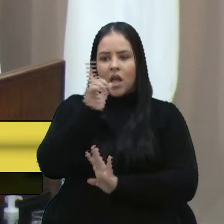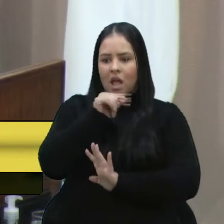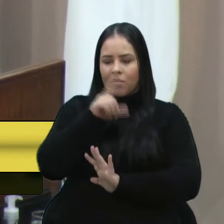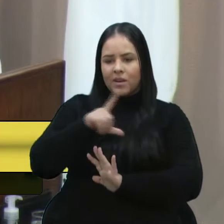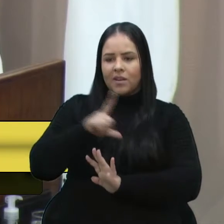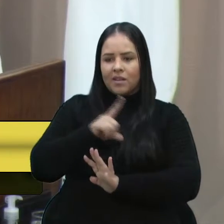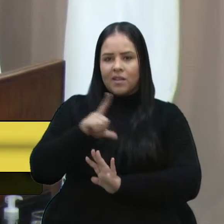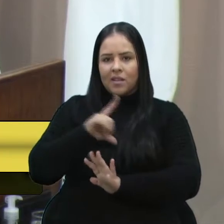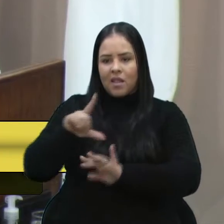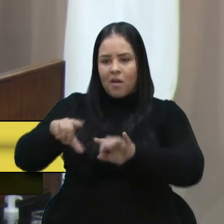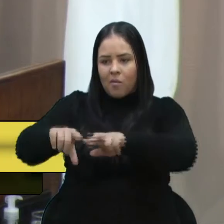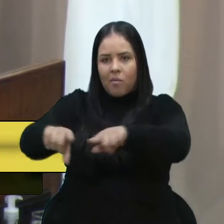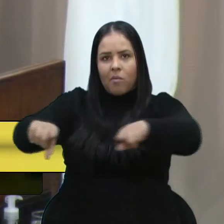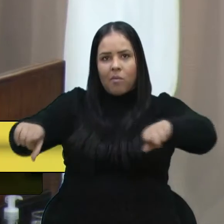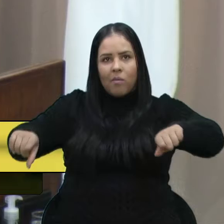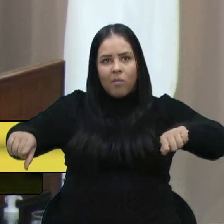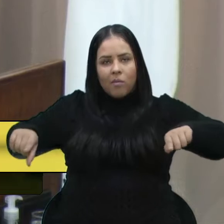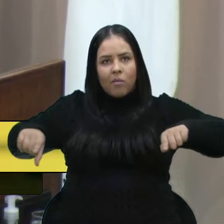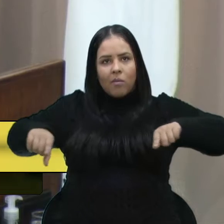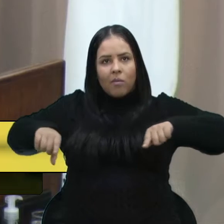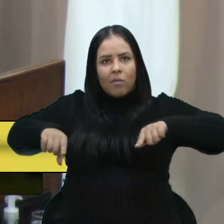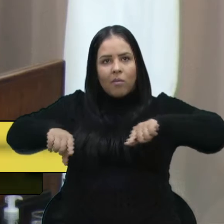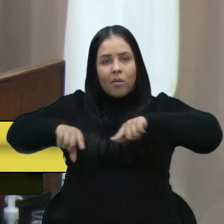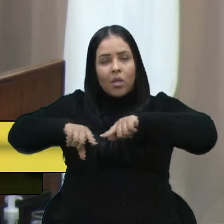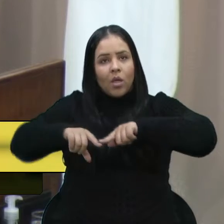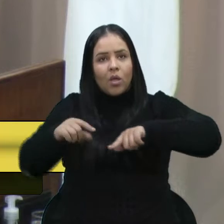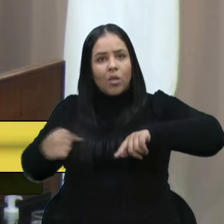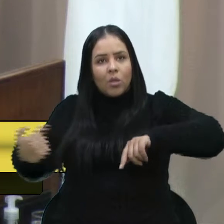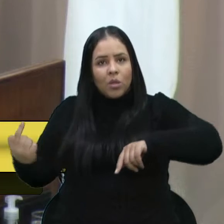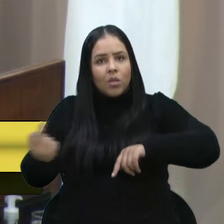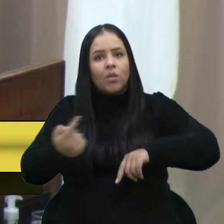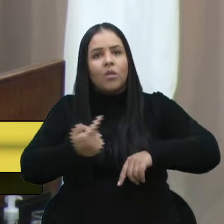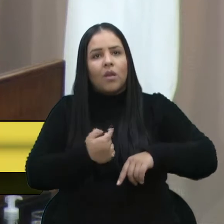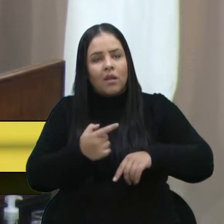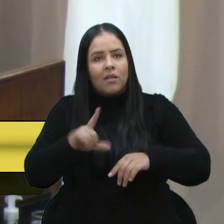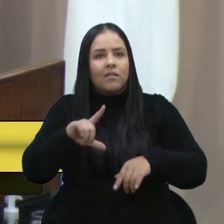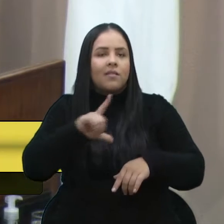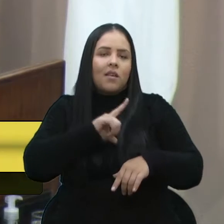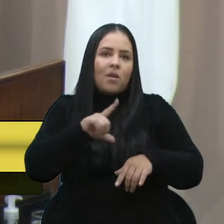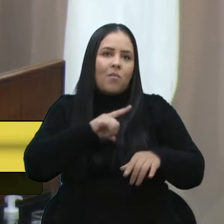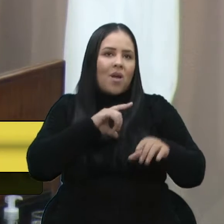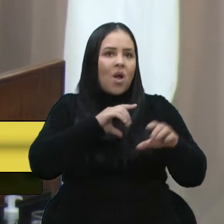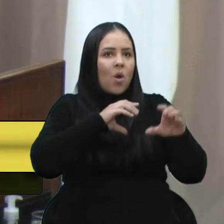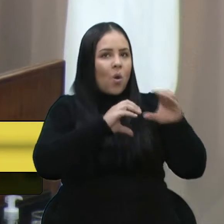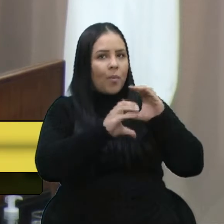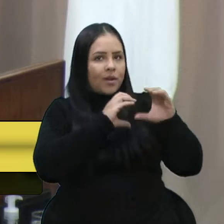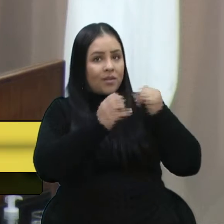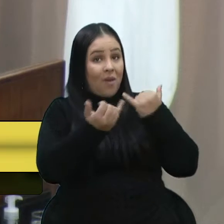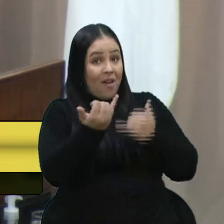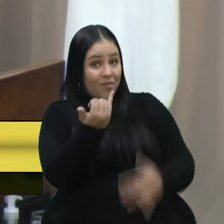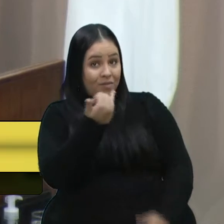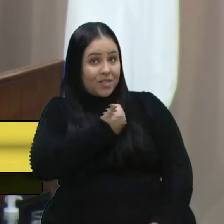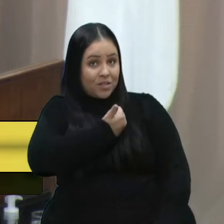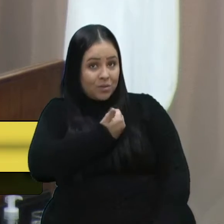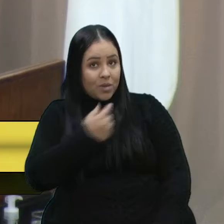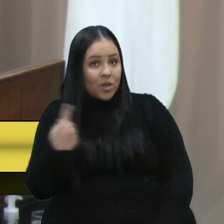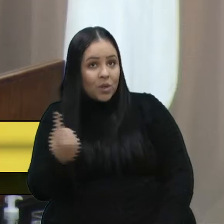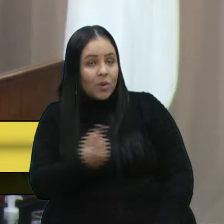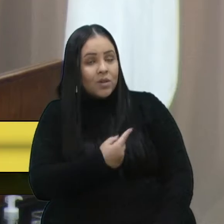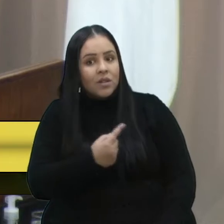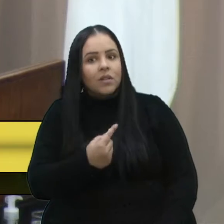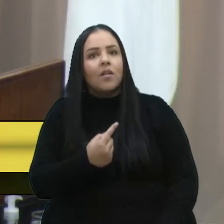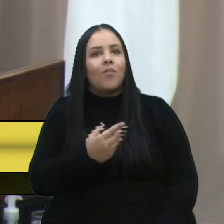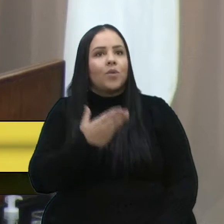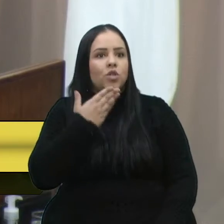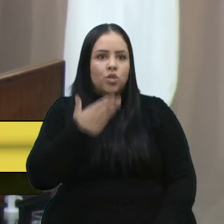de captação. Nós recebemos uma comunicação e nós estamos entrando com um pedido